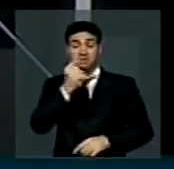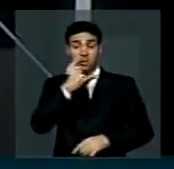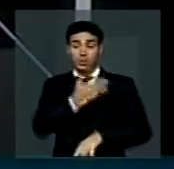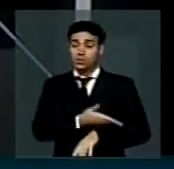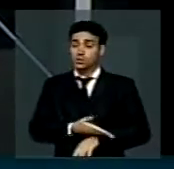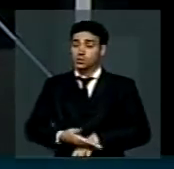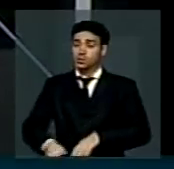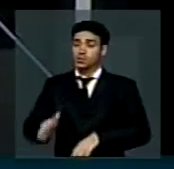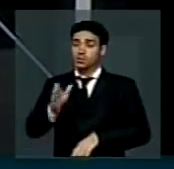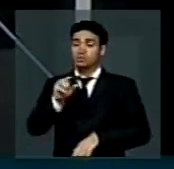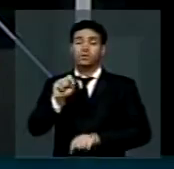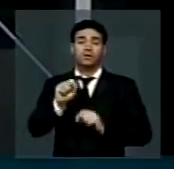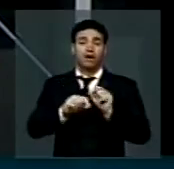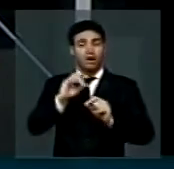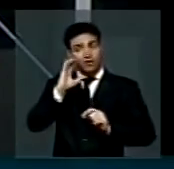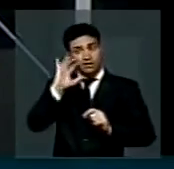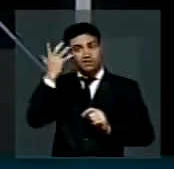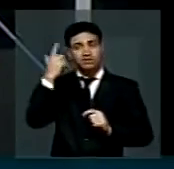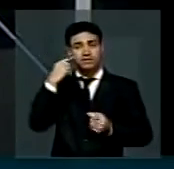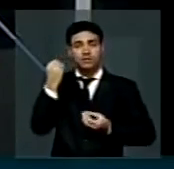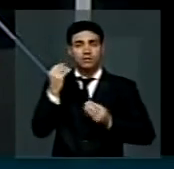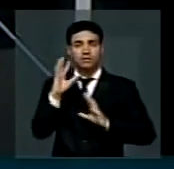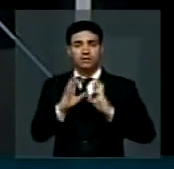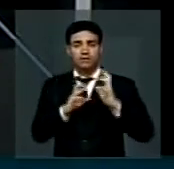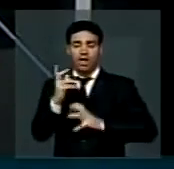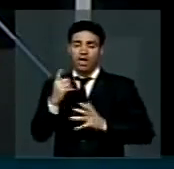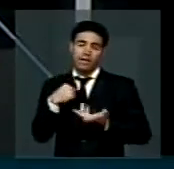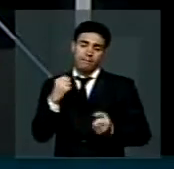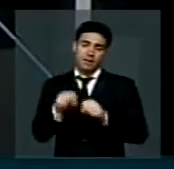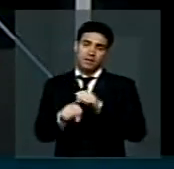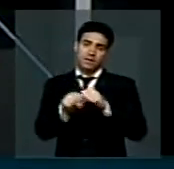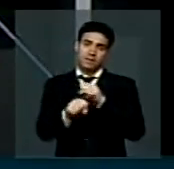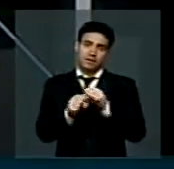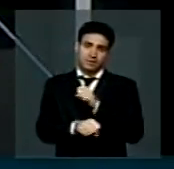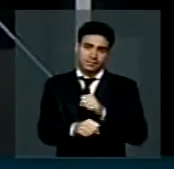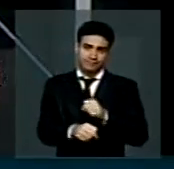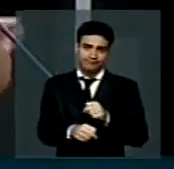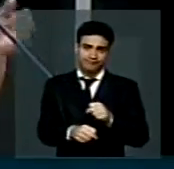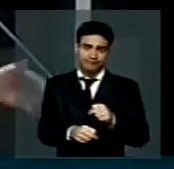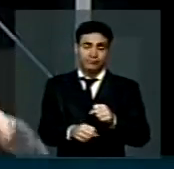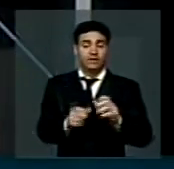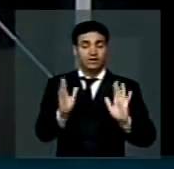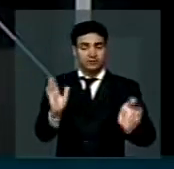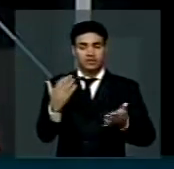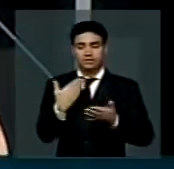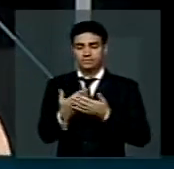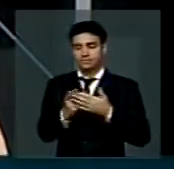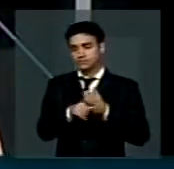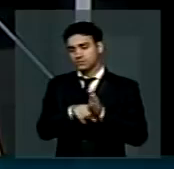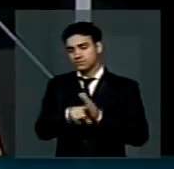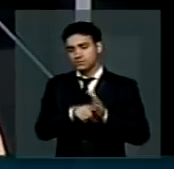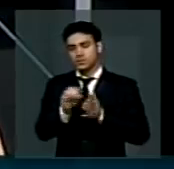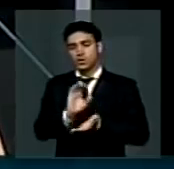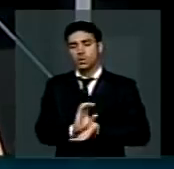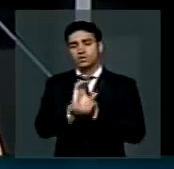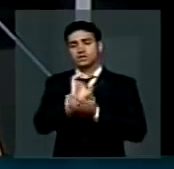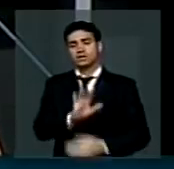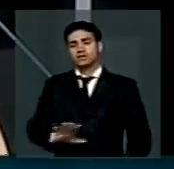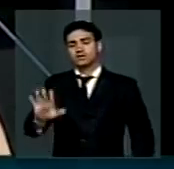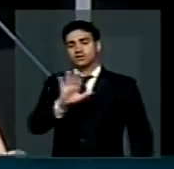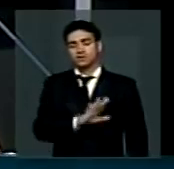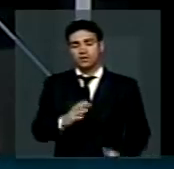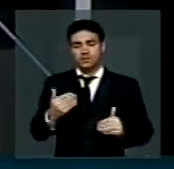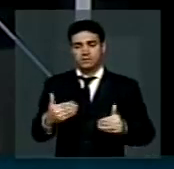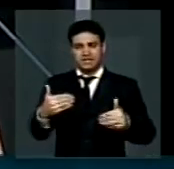se solucionar os conflitos com a morte. Levantamento do Conselho Nacional do Ministério